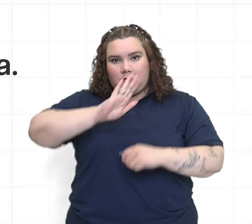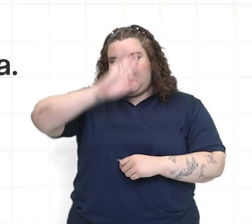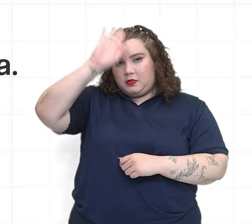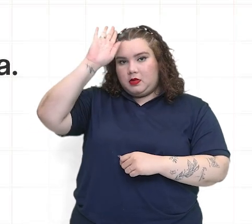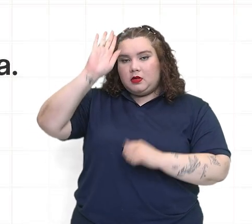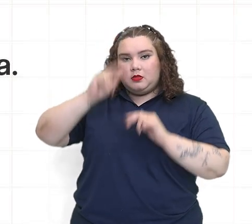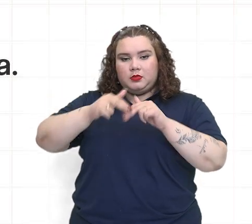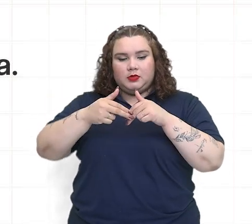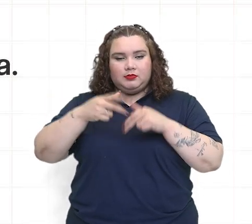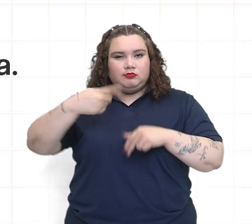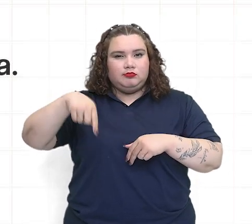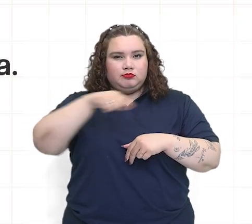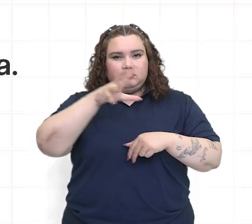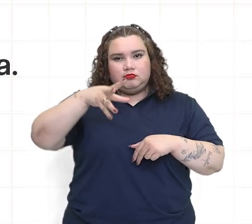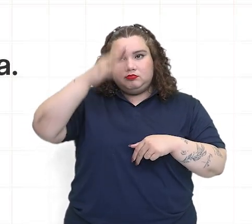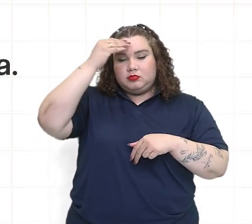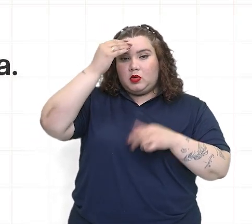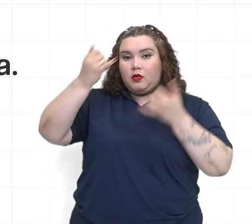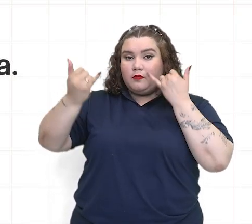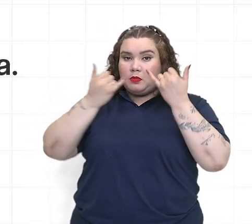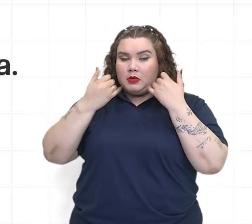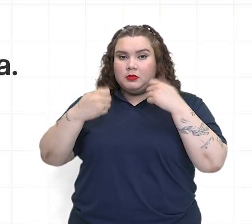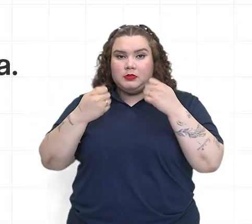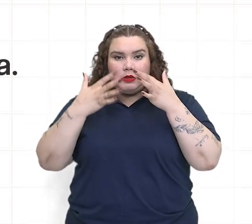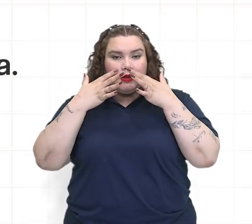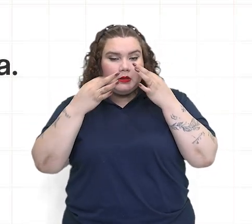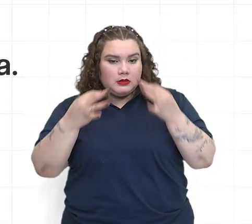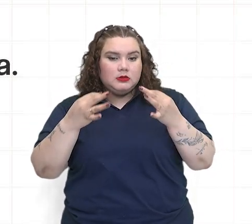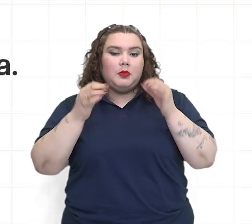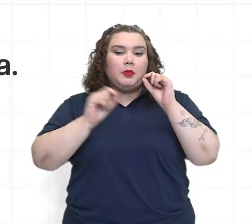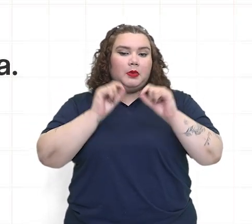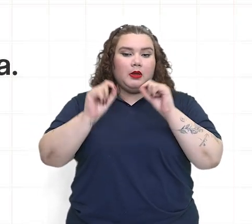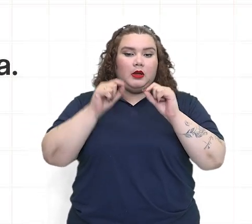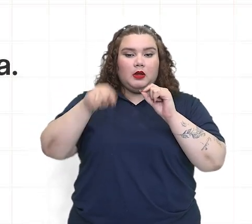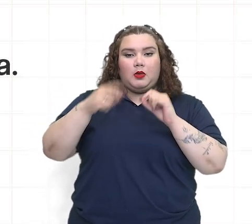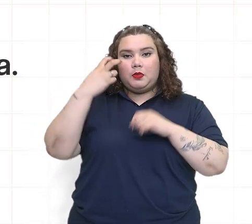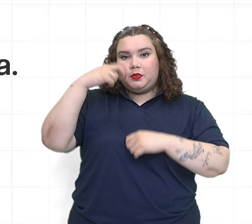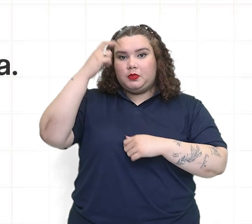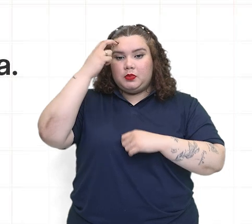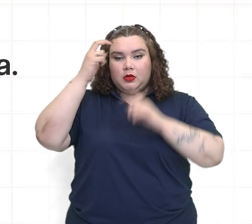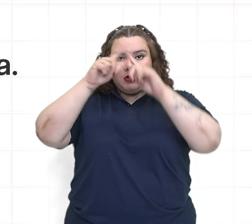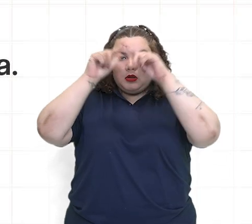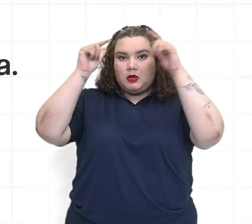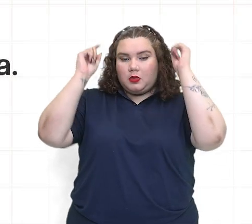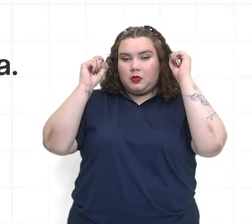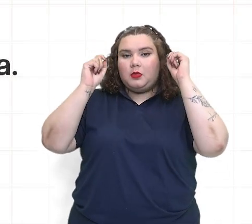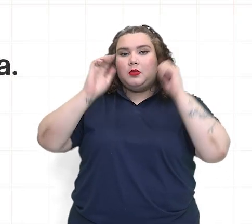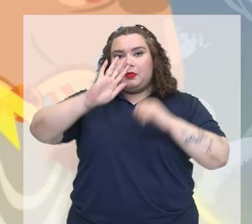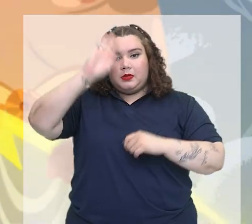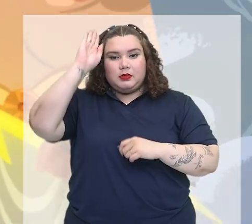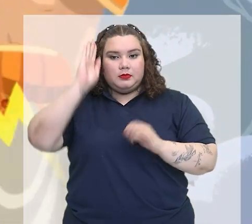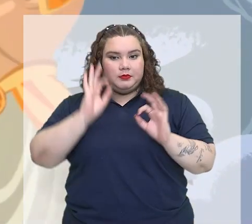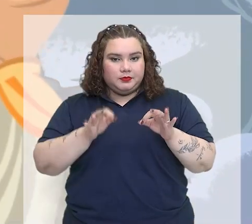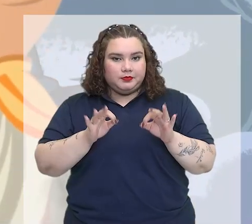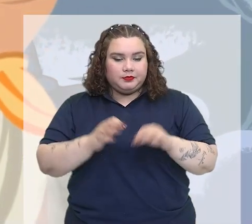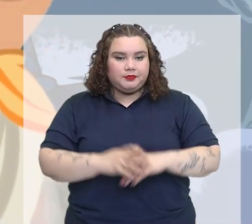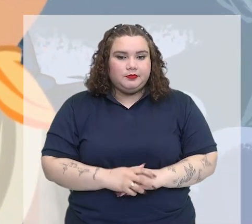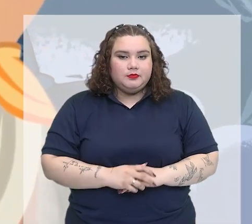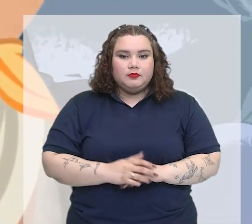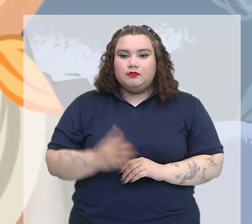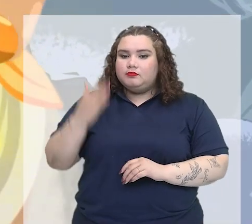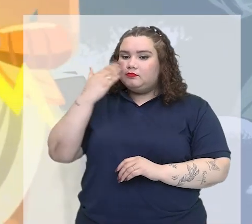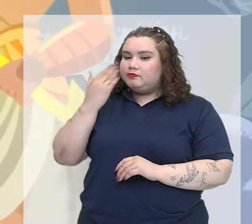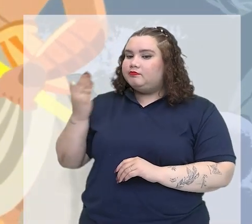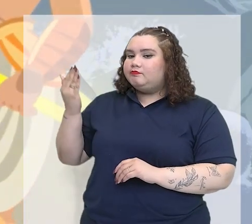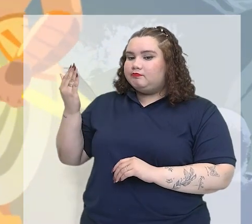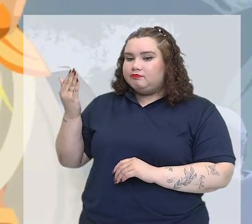isso, guarda aí na tua cabecinha, né, cultura greco-romana. E olha só, observe então comigo,